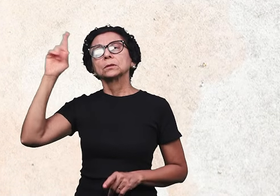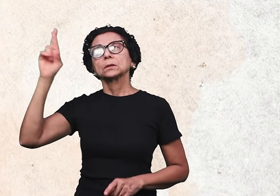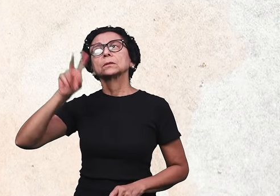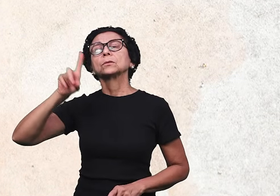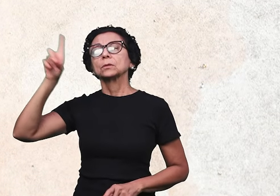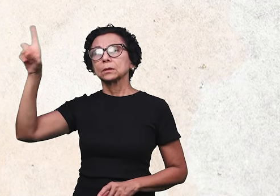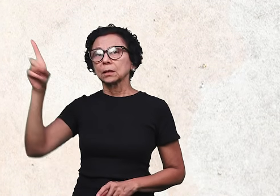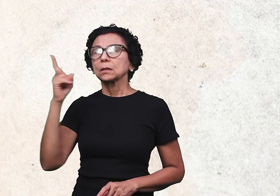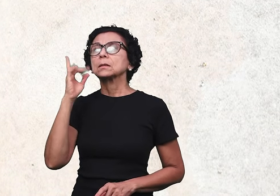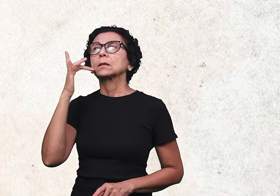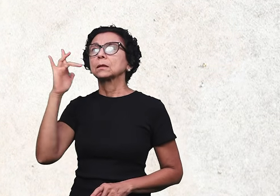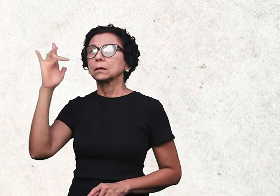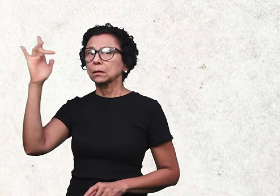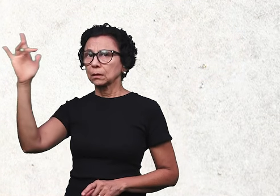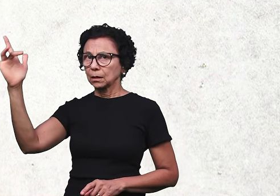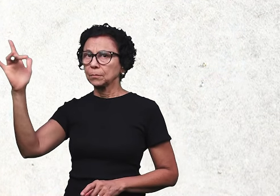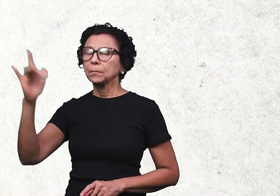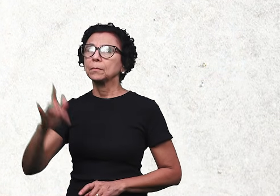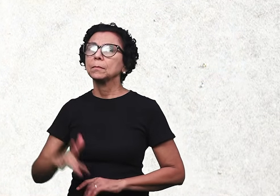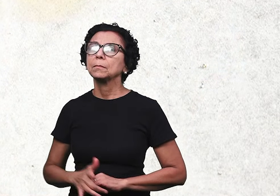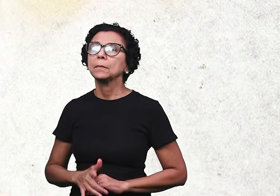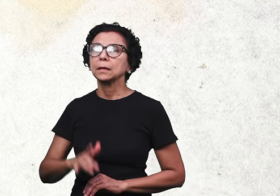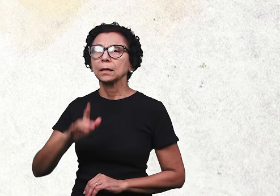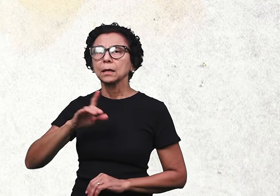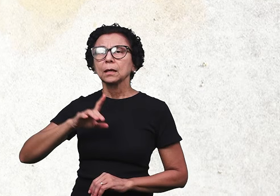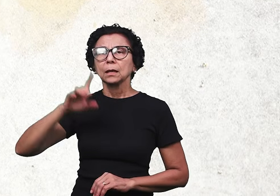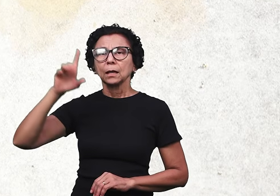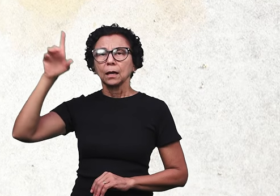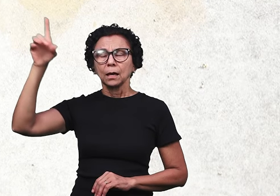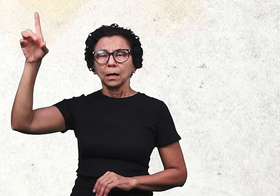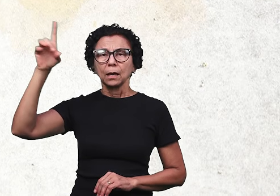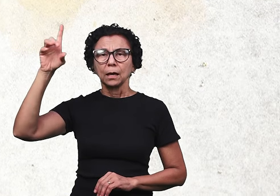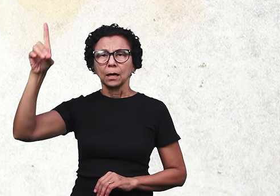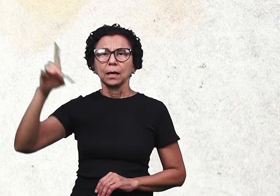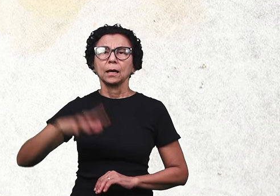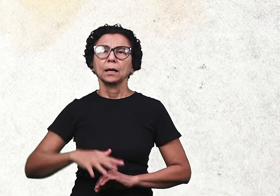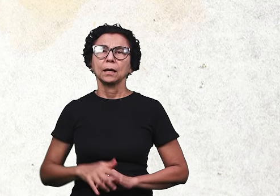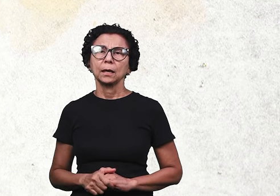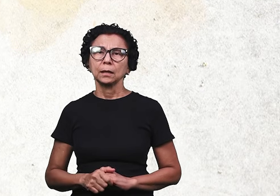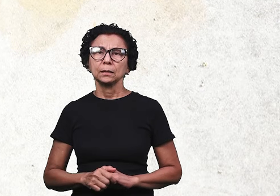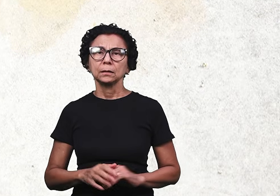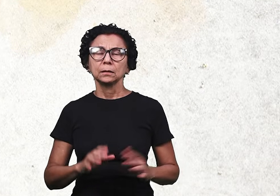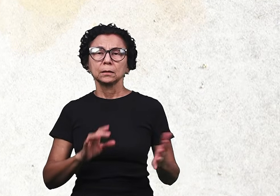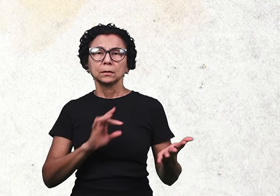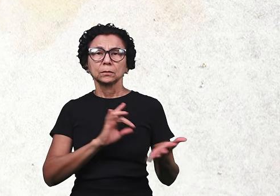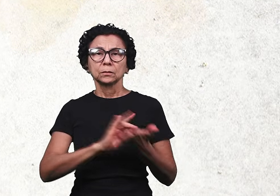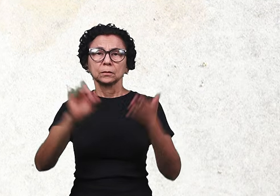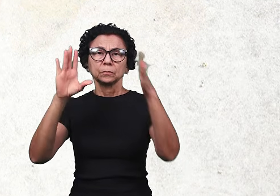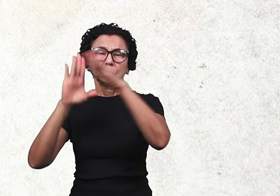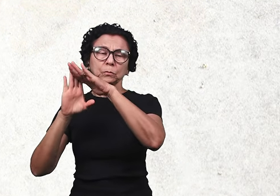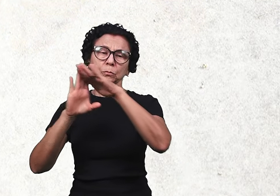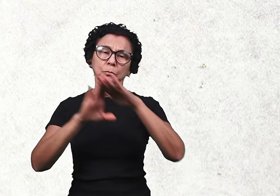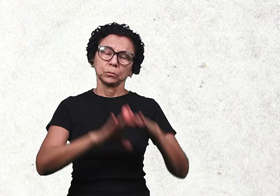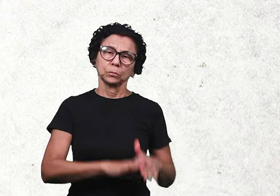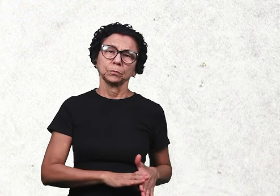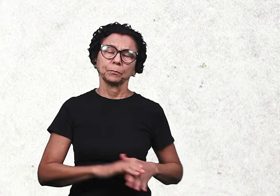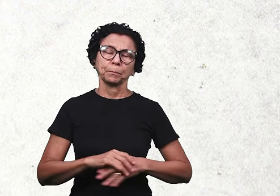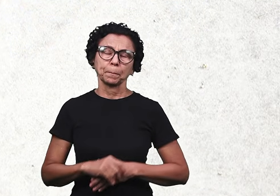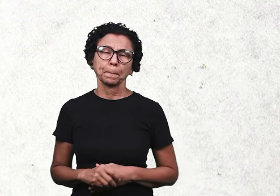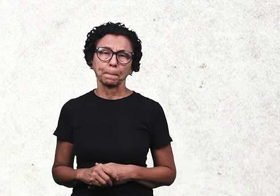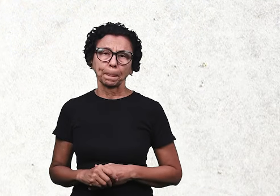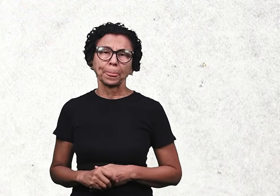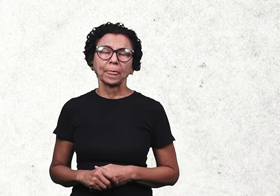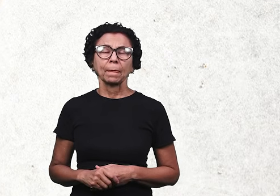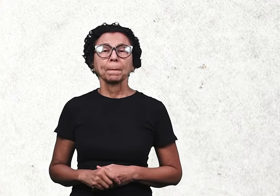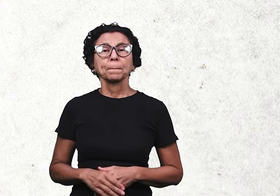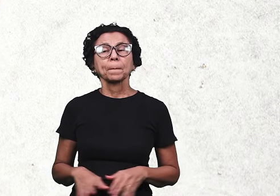Senhor vosso Deus temereis. Ele vos livrará das mãos de todos os vossos inimigos. E o